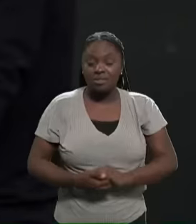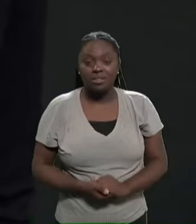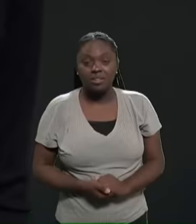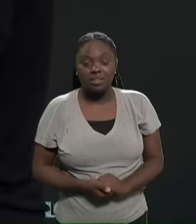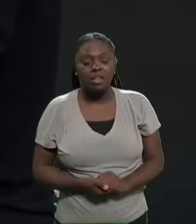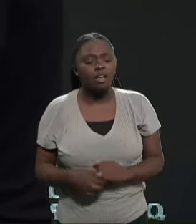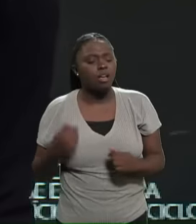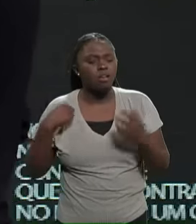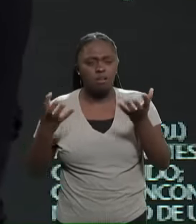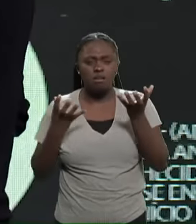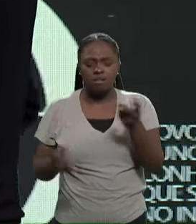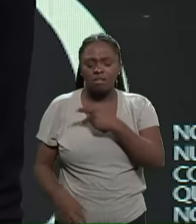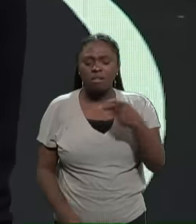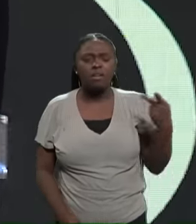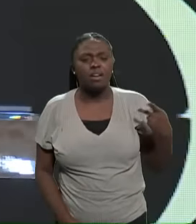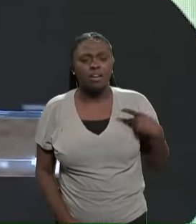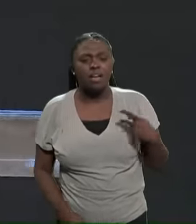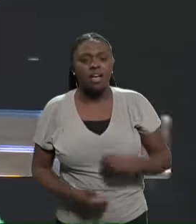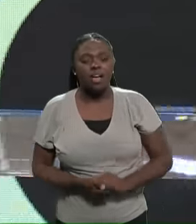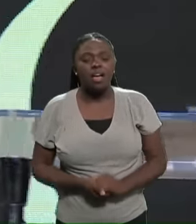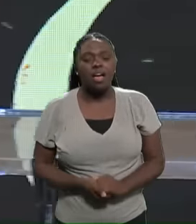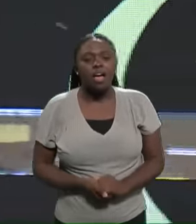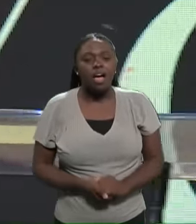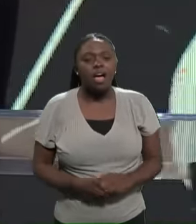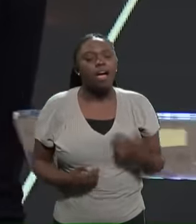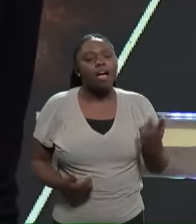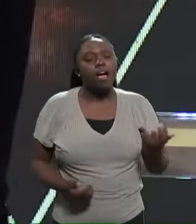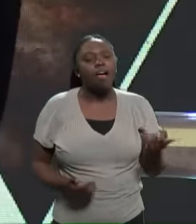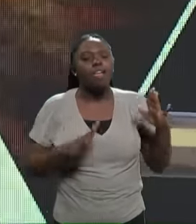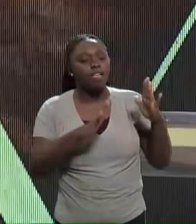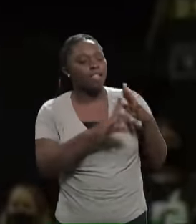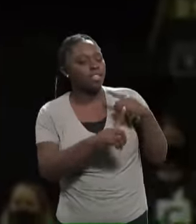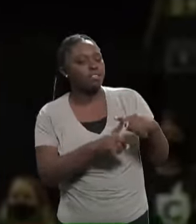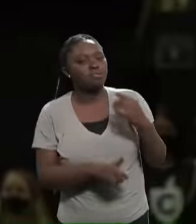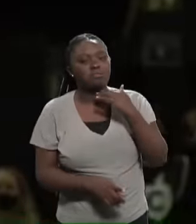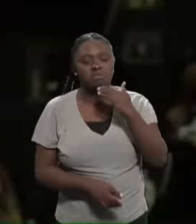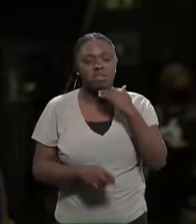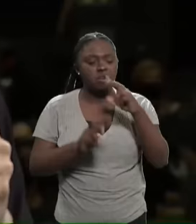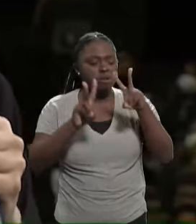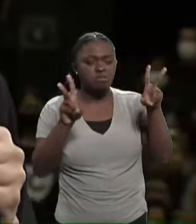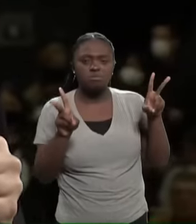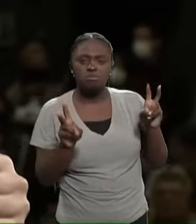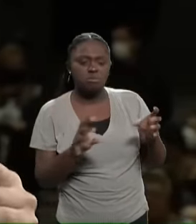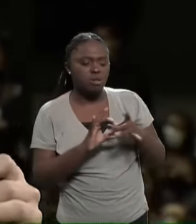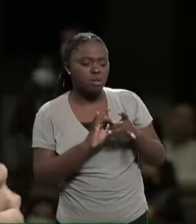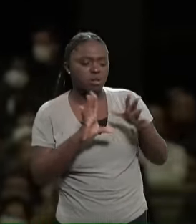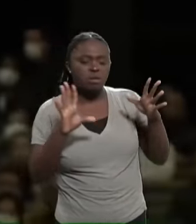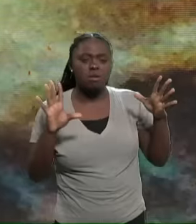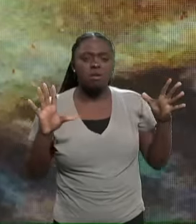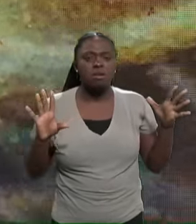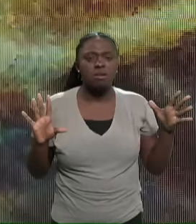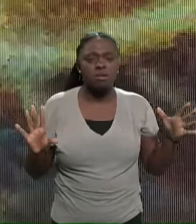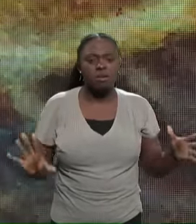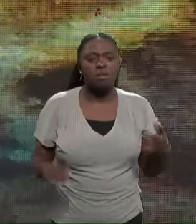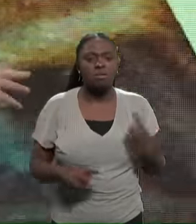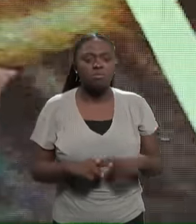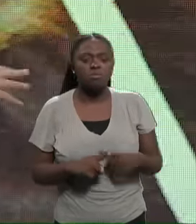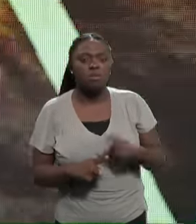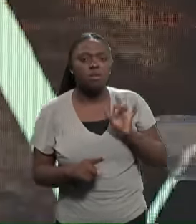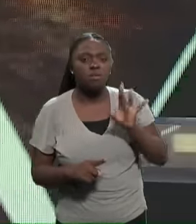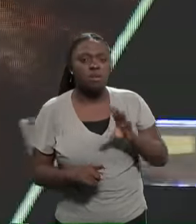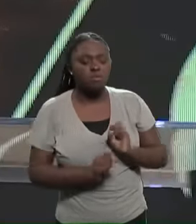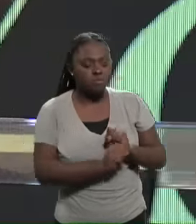Eu queria ser pastor. Aí na igreja ninguém me dava assunto. Só que eu chegava cedo para limpar as bancas da